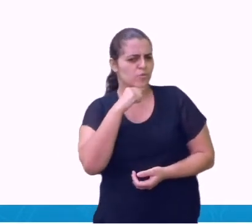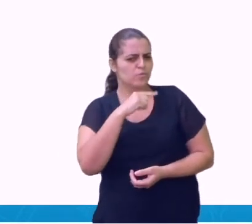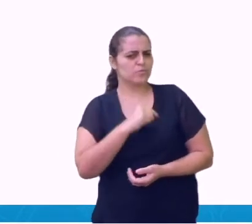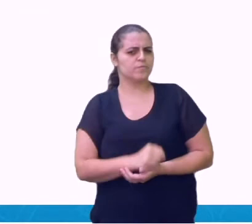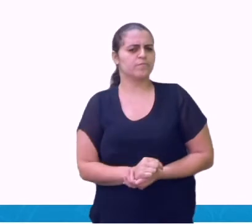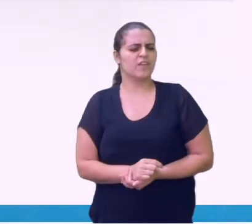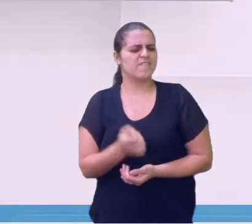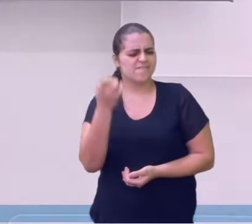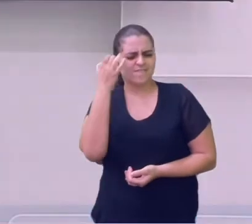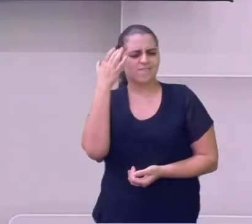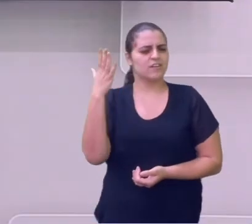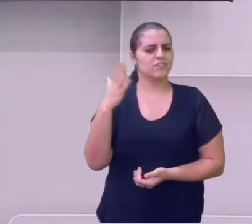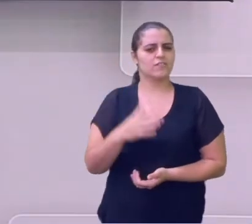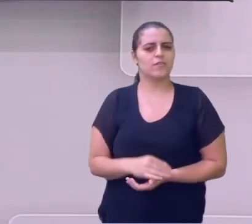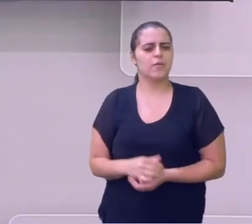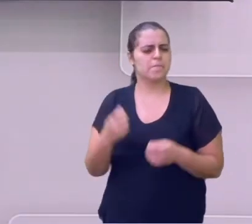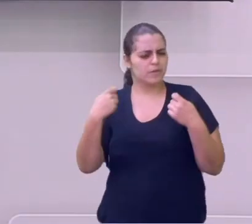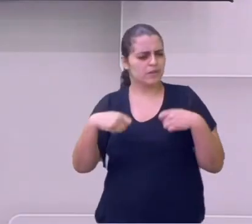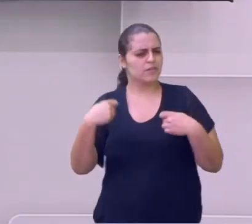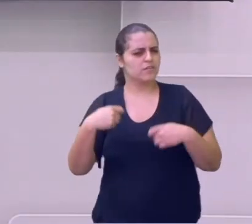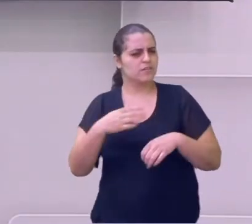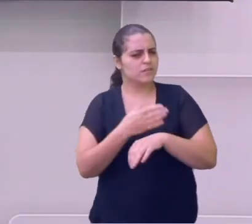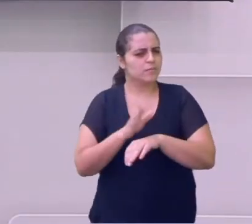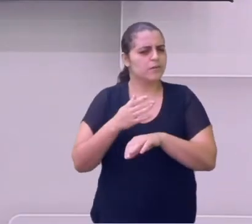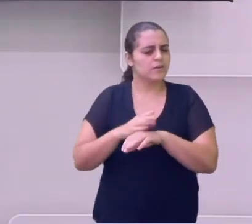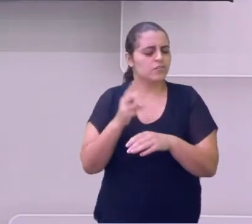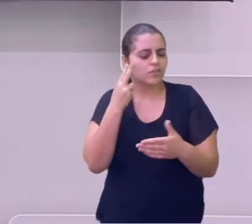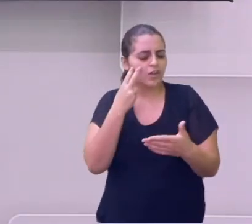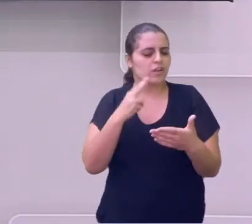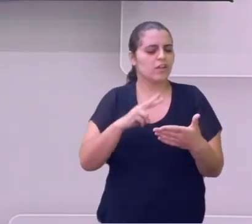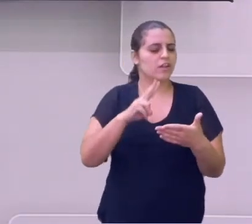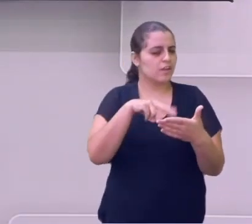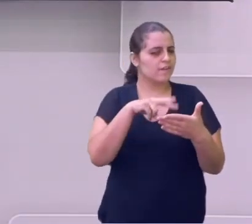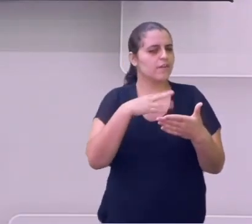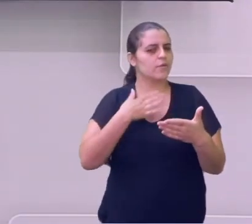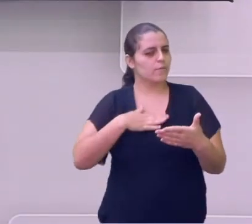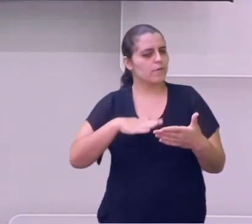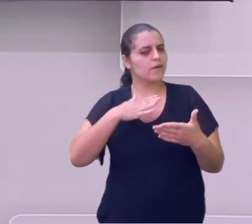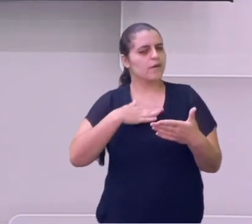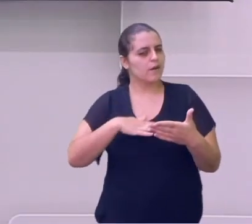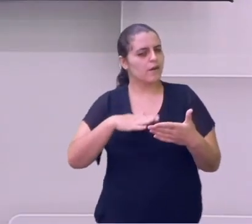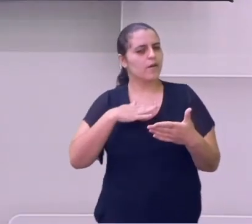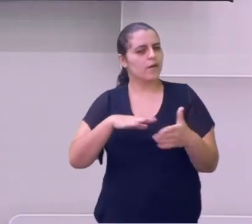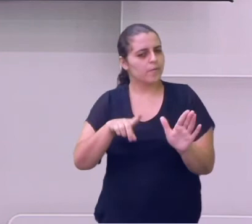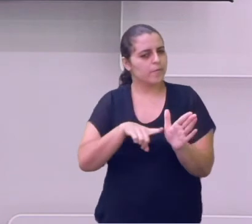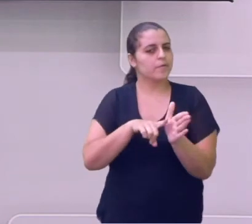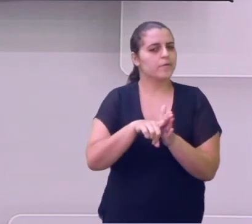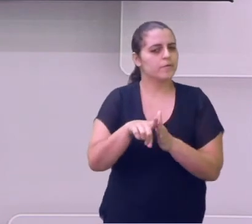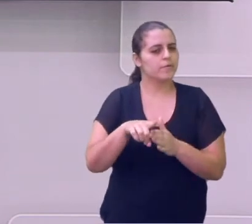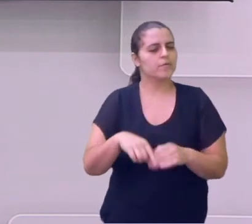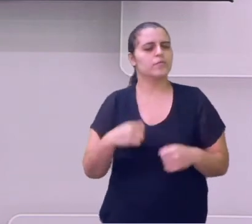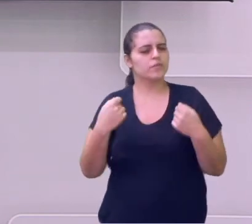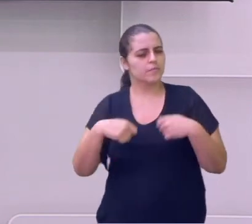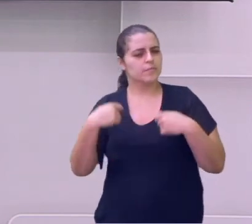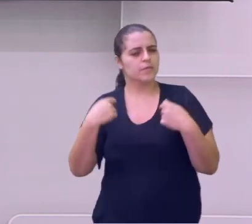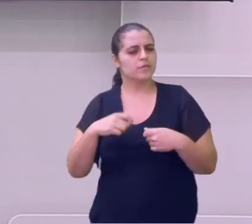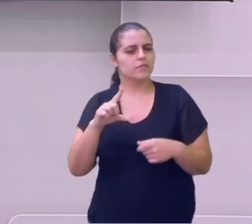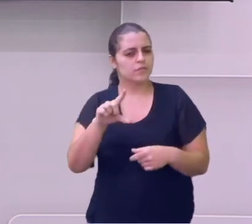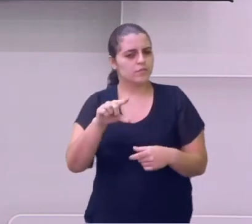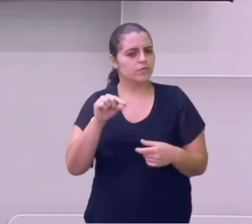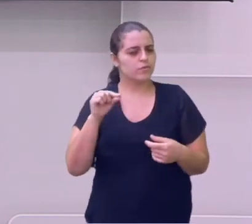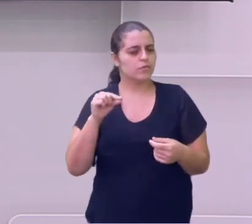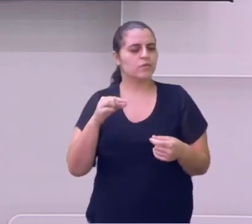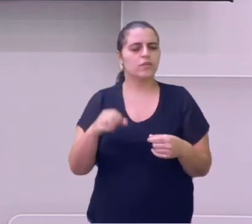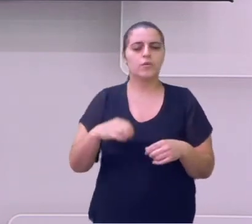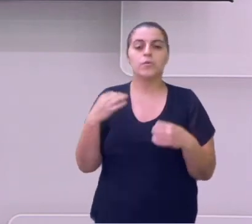É muito fácil. Eu só preciso analisar com calma o meu problema e eu preciso escolher